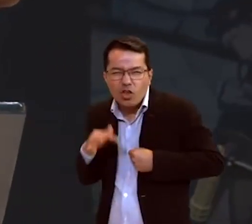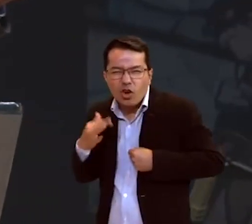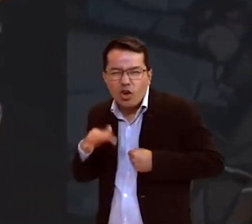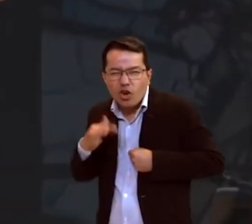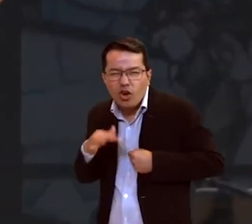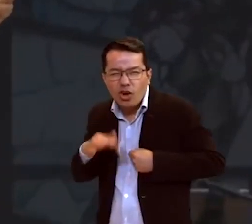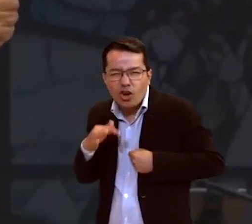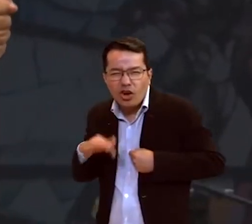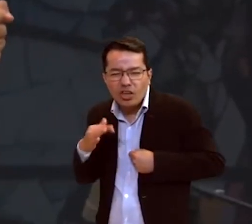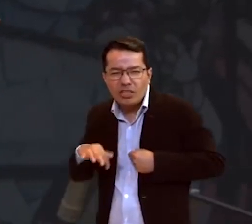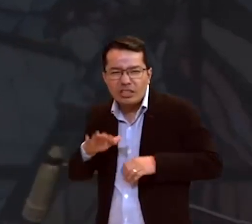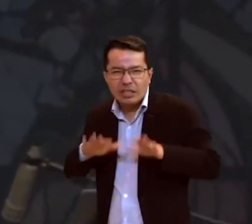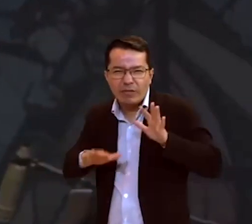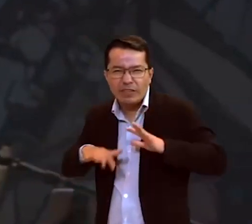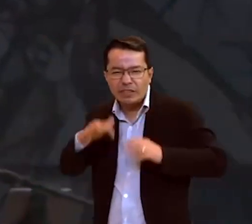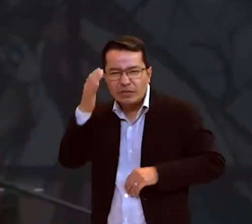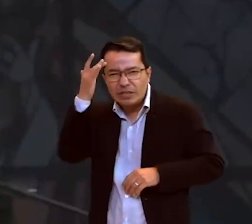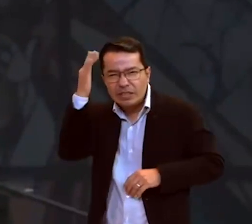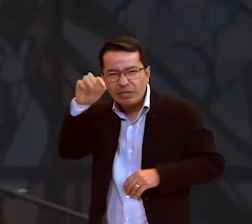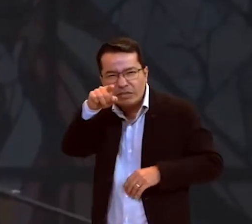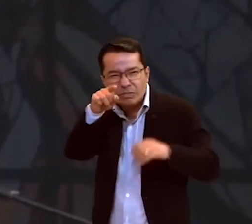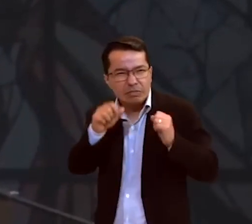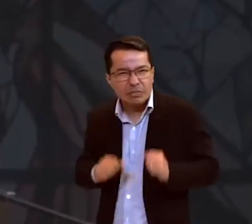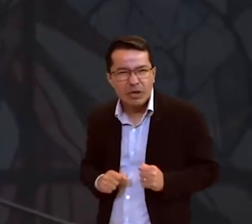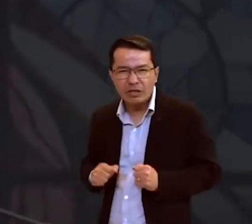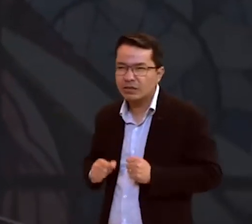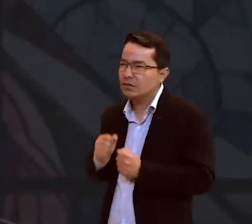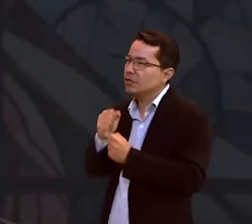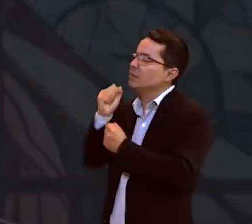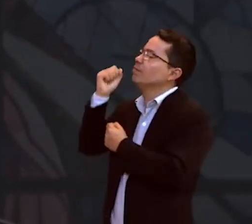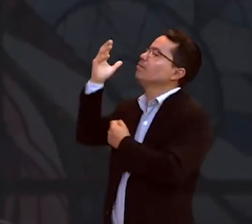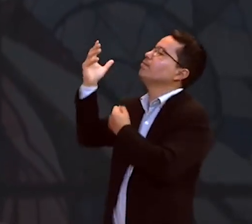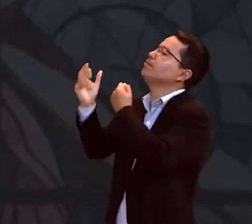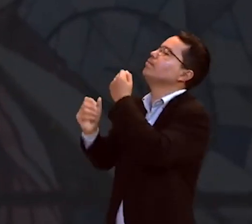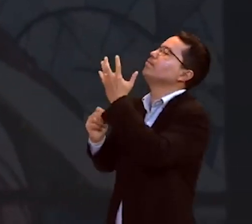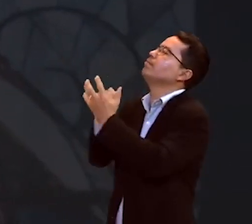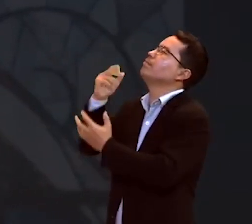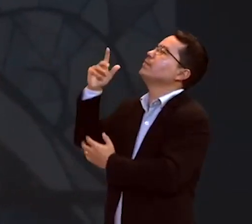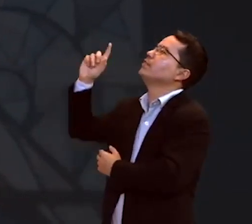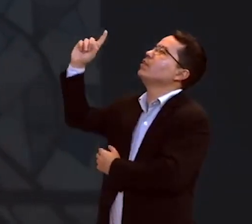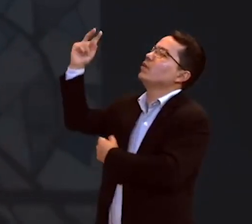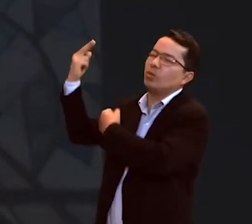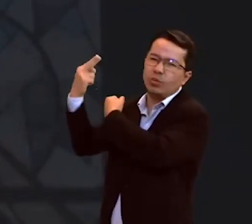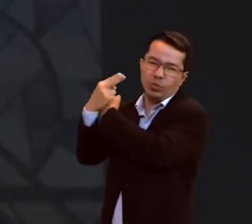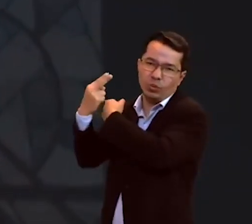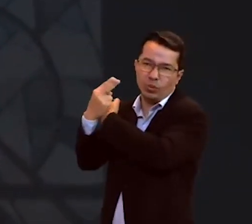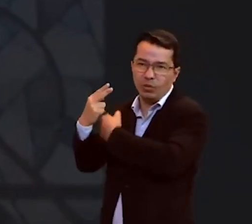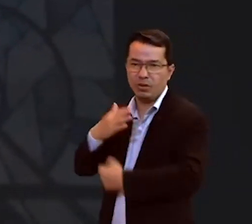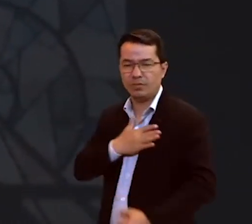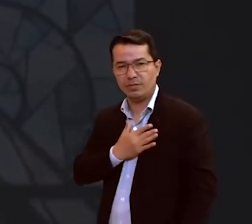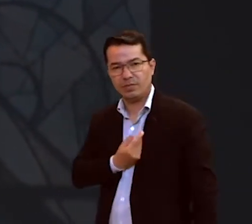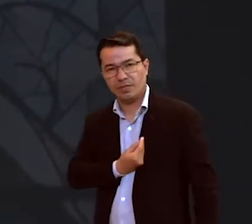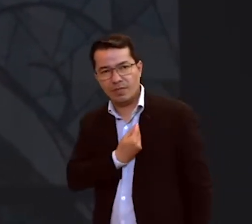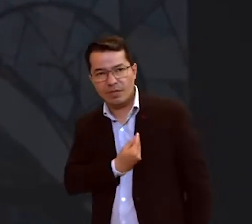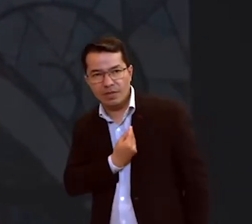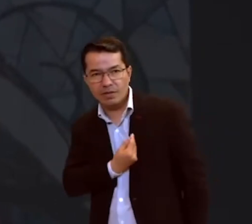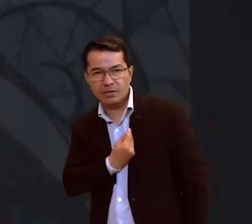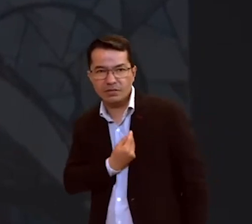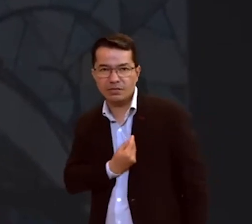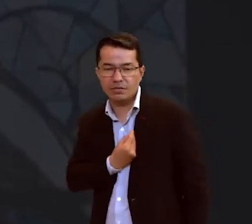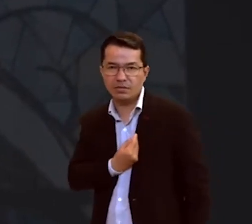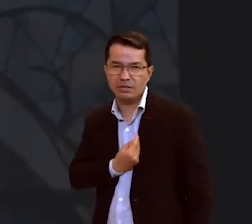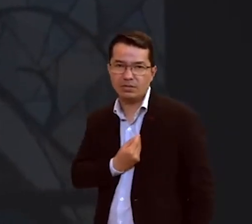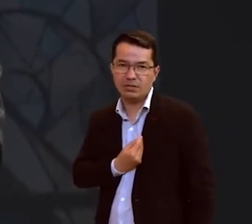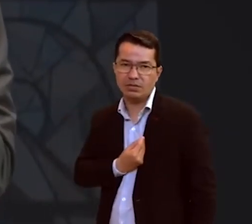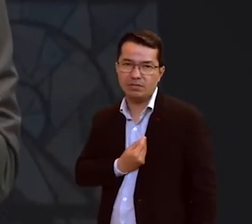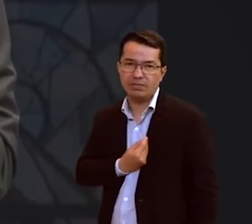Deus, tira esse aperto. Tira. Cuida de mim. Estou cansado. Começa a falar como é que está o